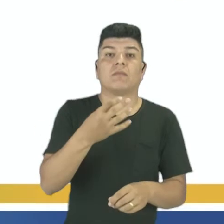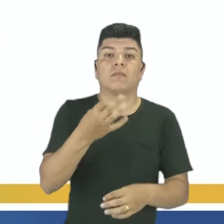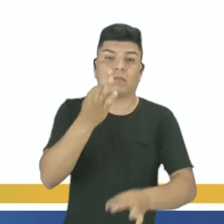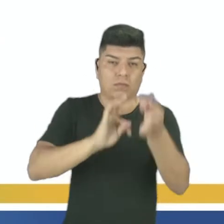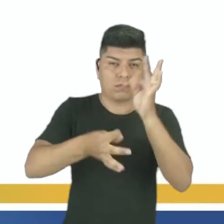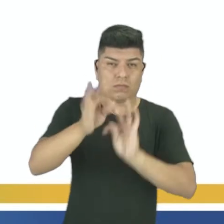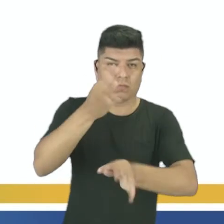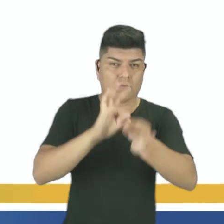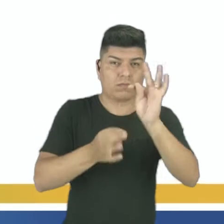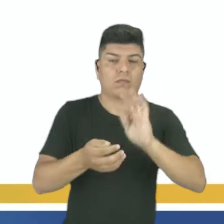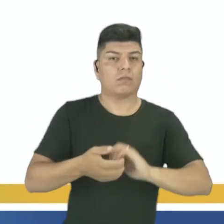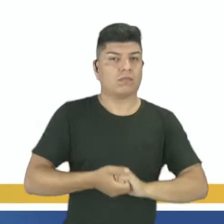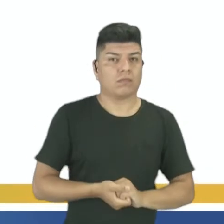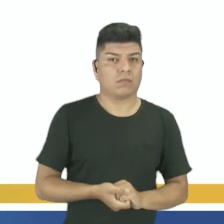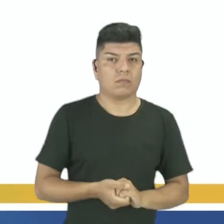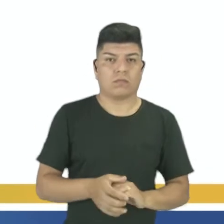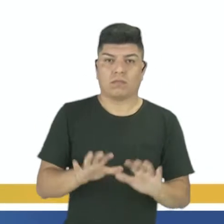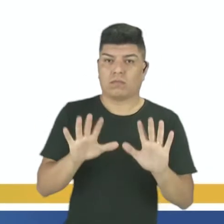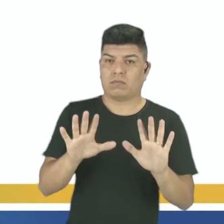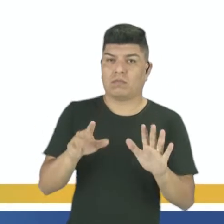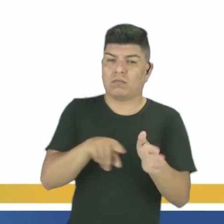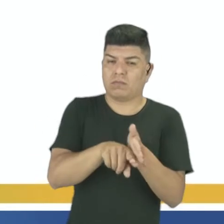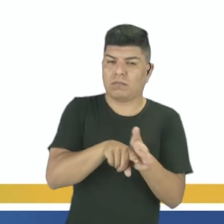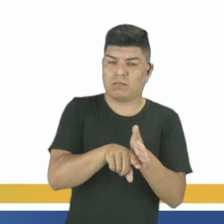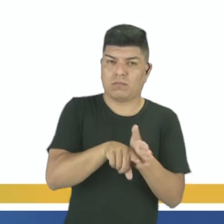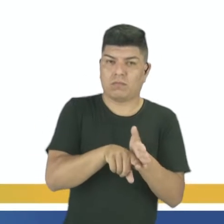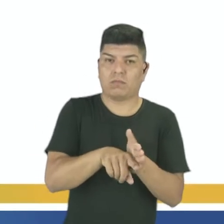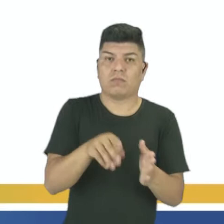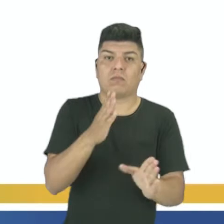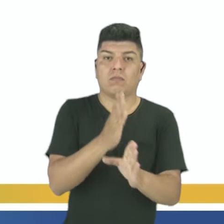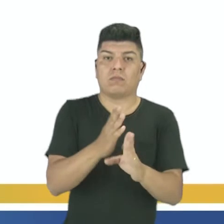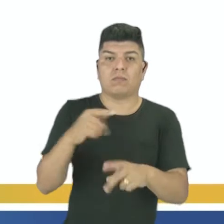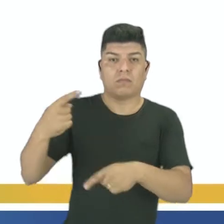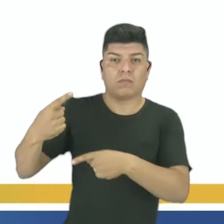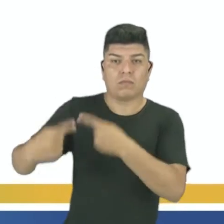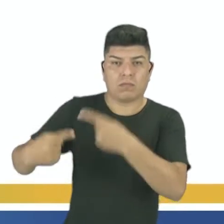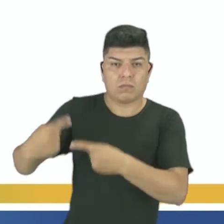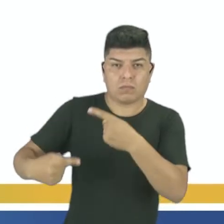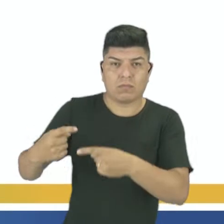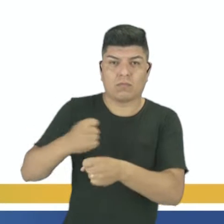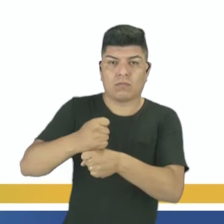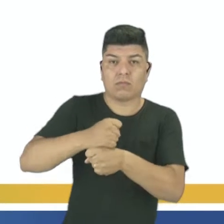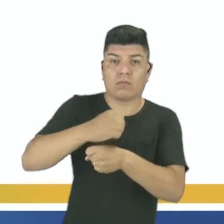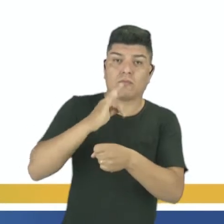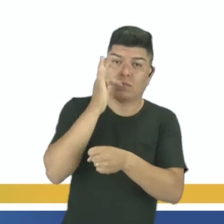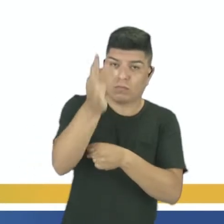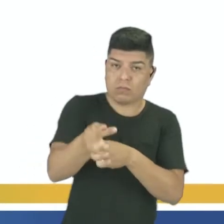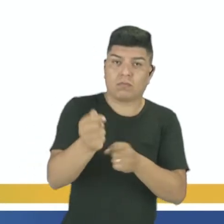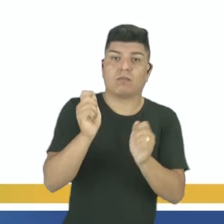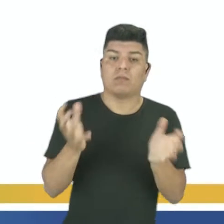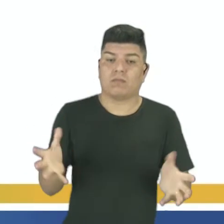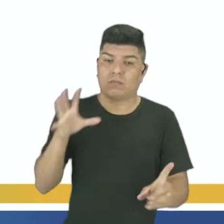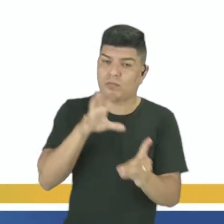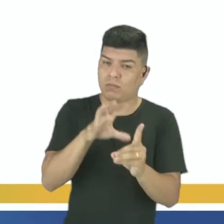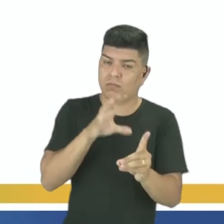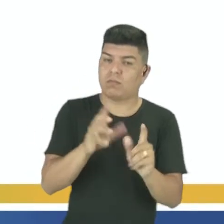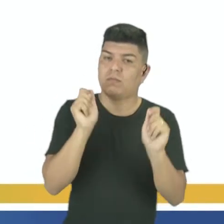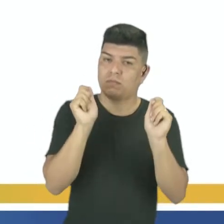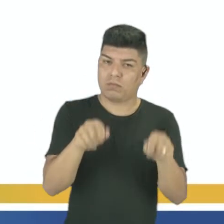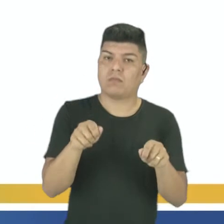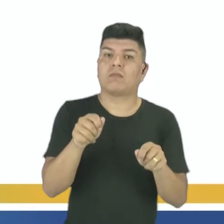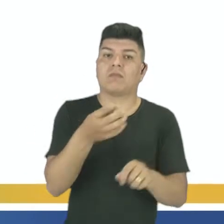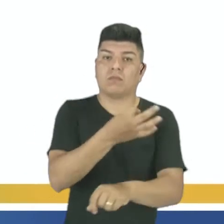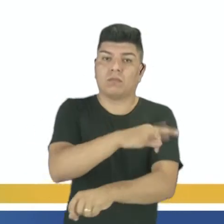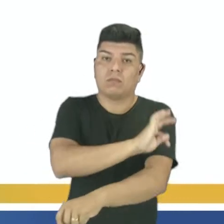tecnologia. De acordo com o estudo, a disputa política nos próximos anos pode ser influenciada por esses técnicos.